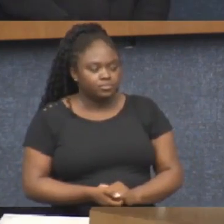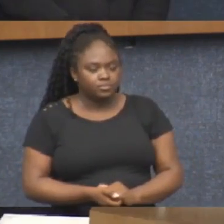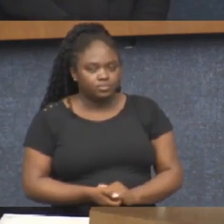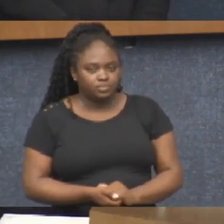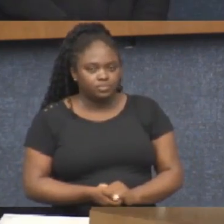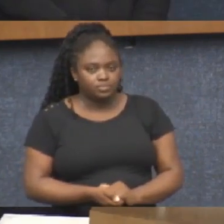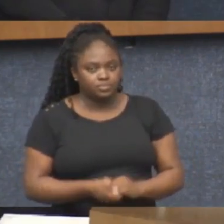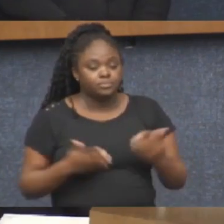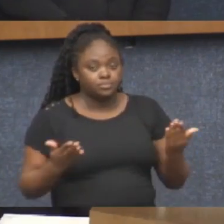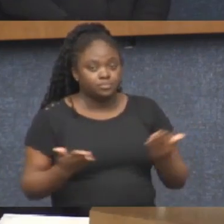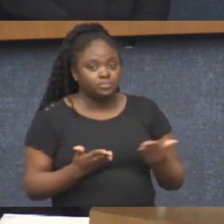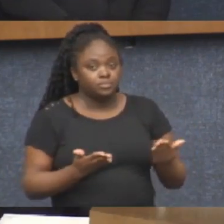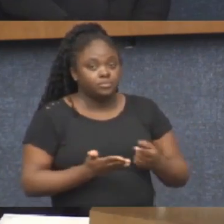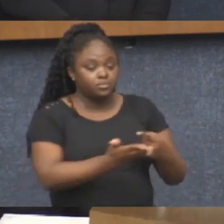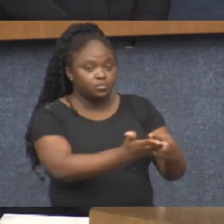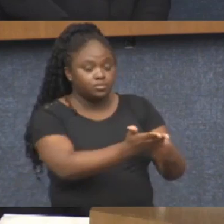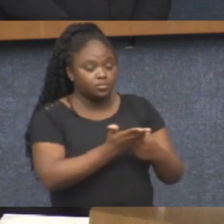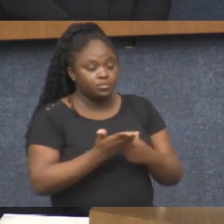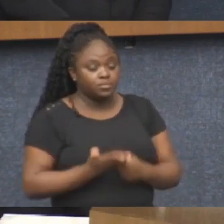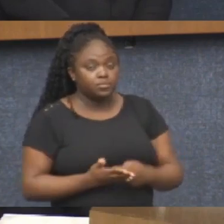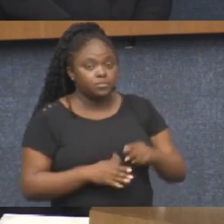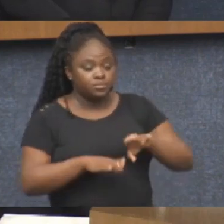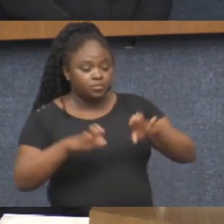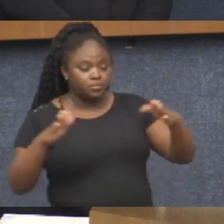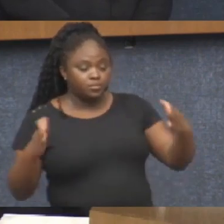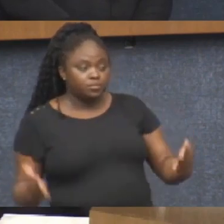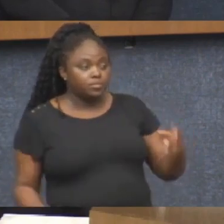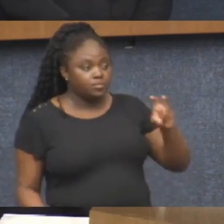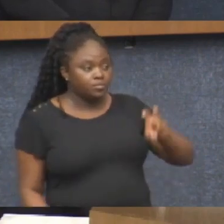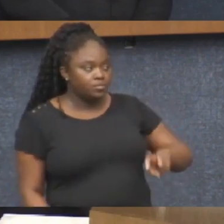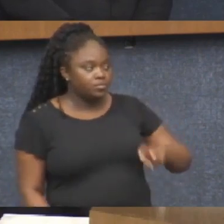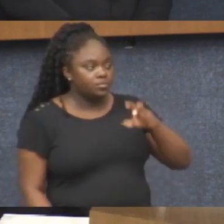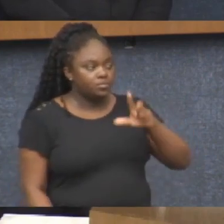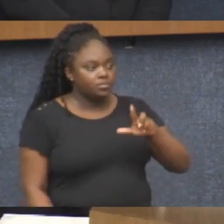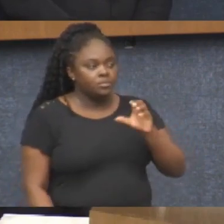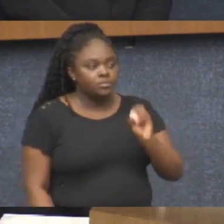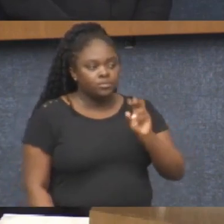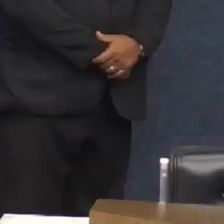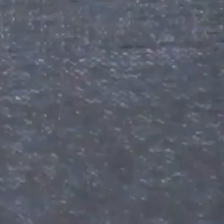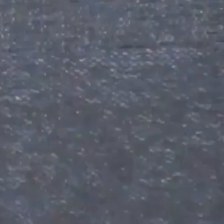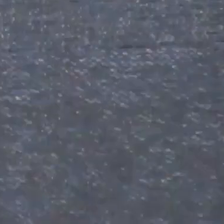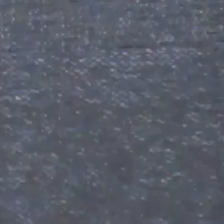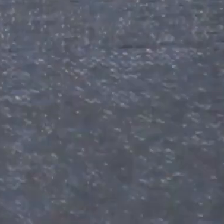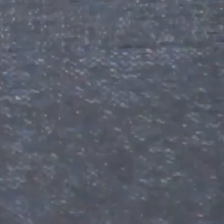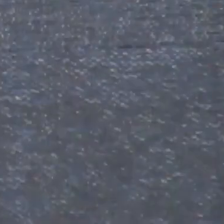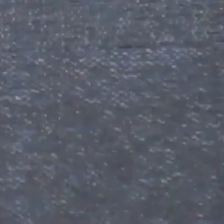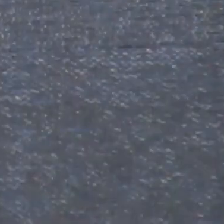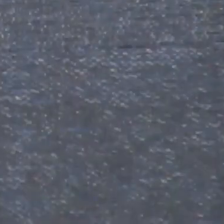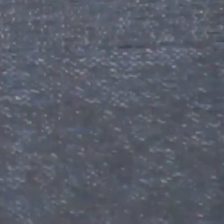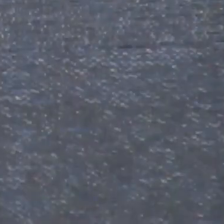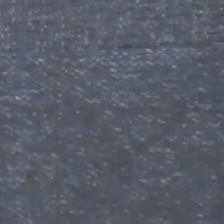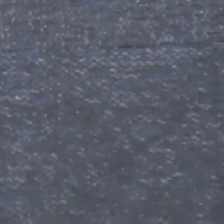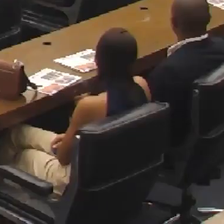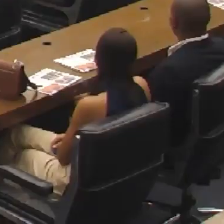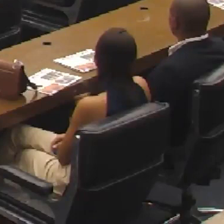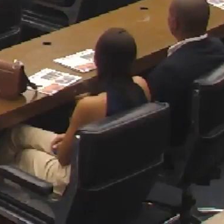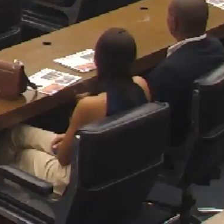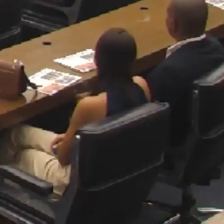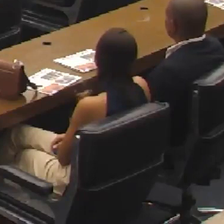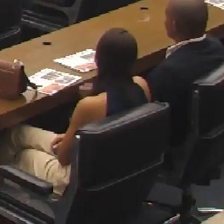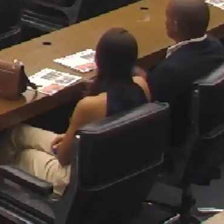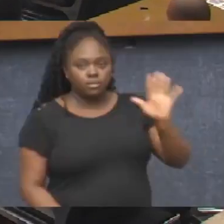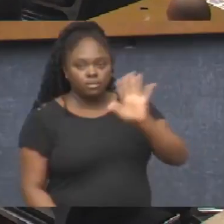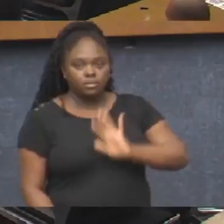Em tempo, convidamos também para compor a mesa Lourdes Aparecida Machado, presidente do Conselho Estadual de Saúde.